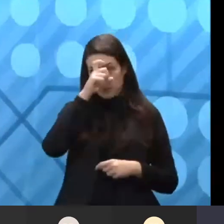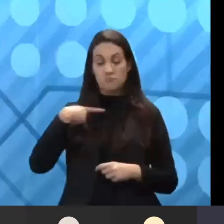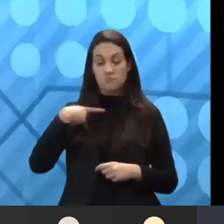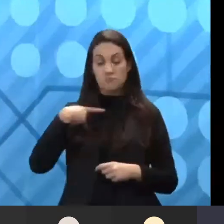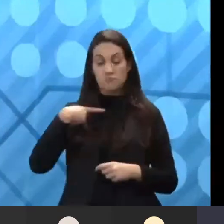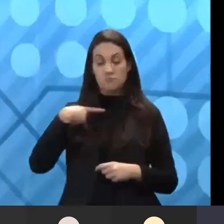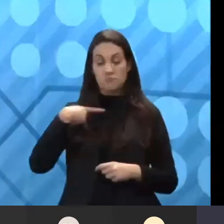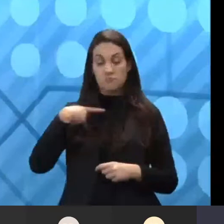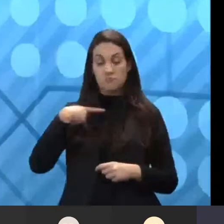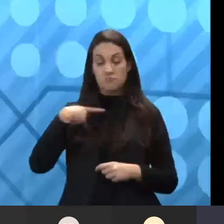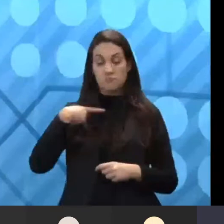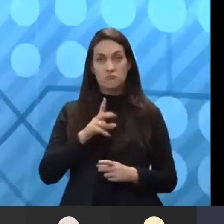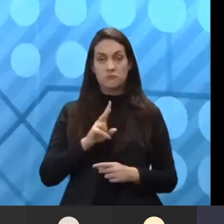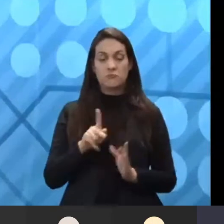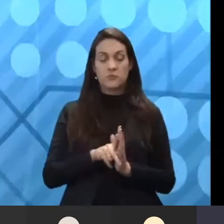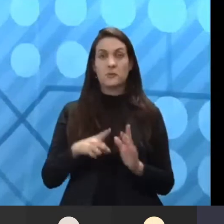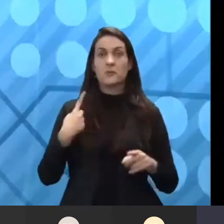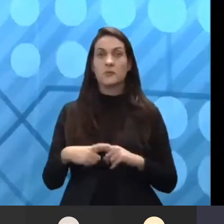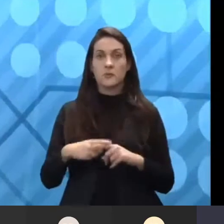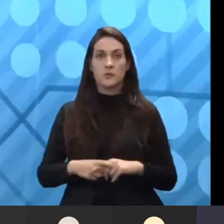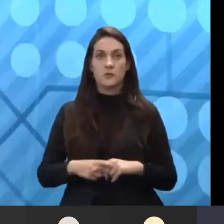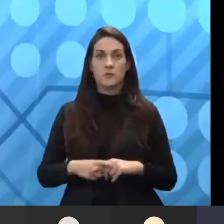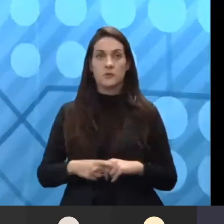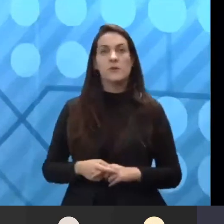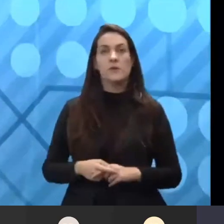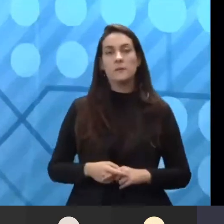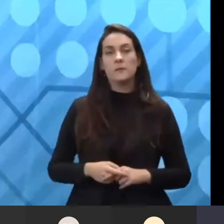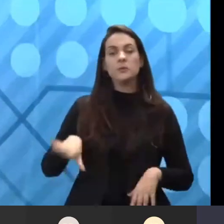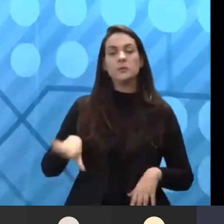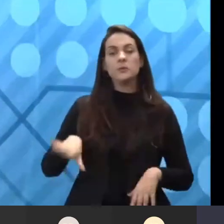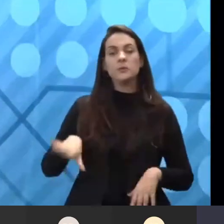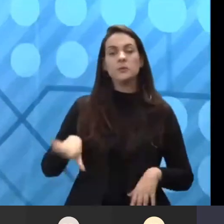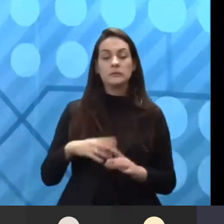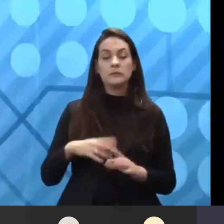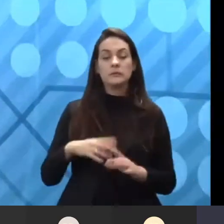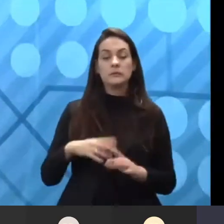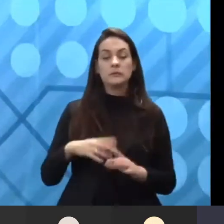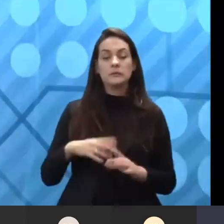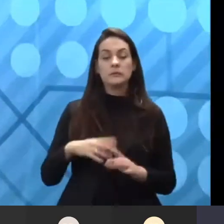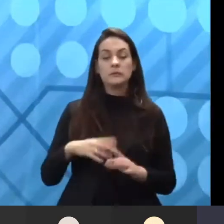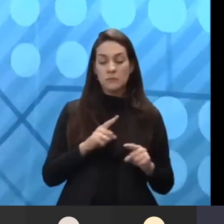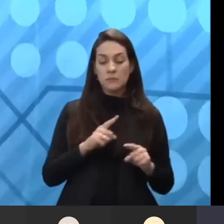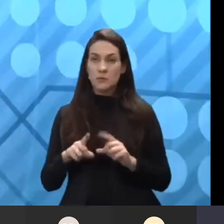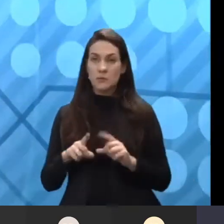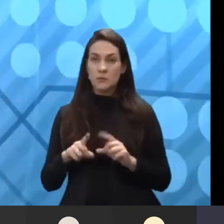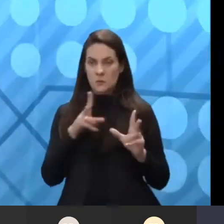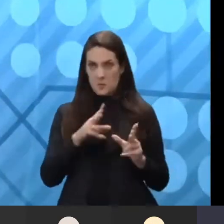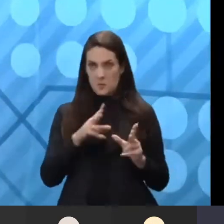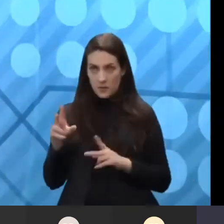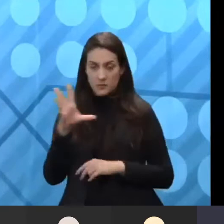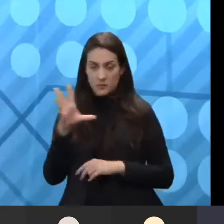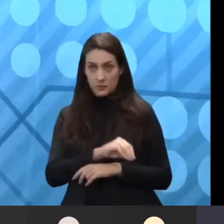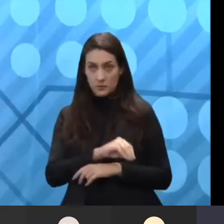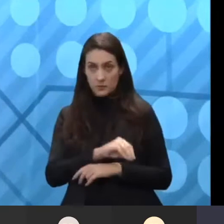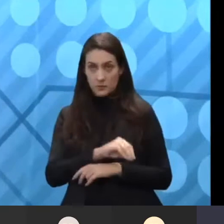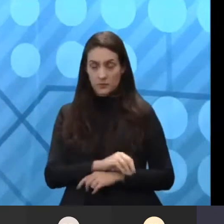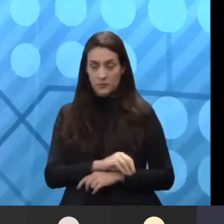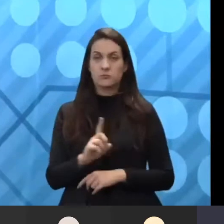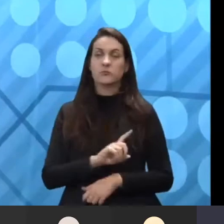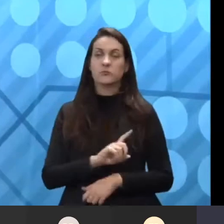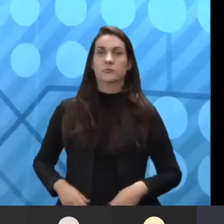Por quê? Porque quando vai padronizar um novo desinfetante, um novo agente químico que será trabalhado